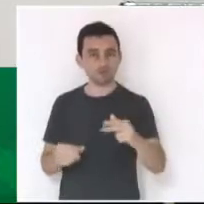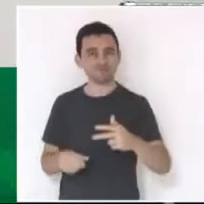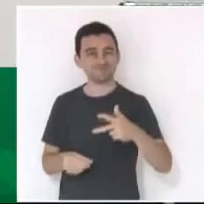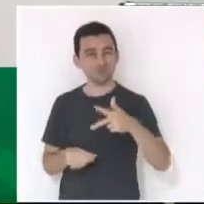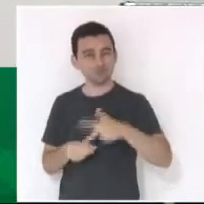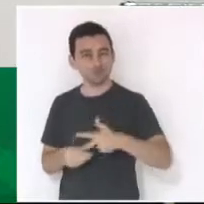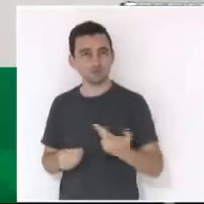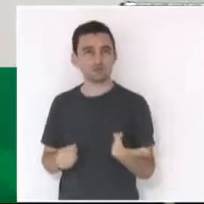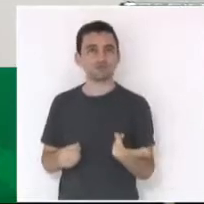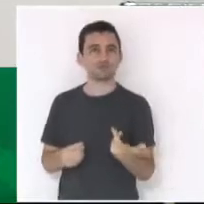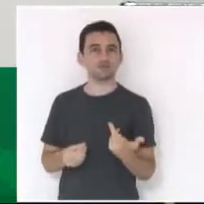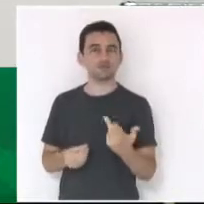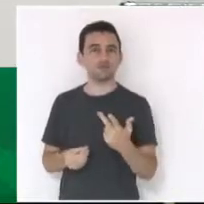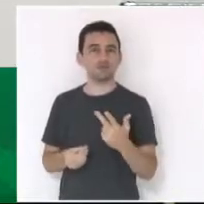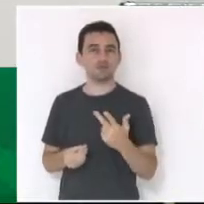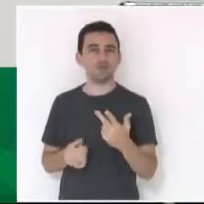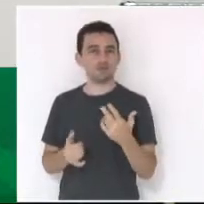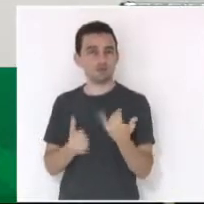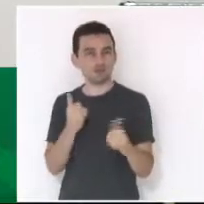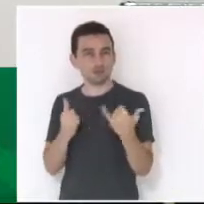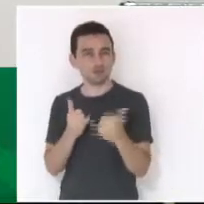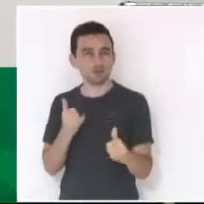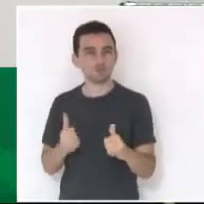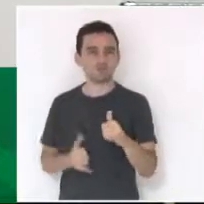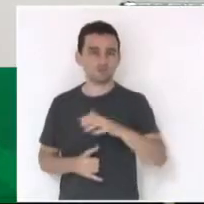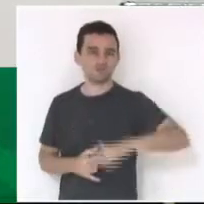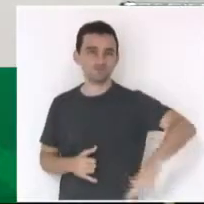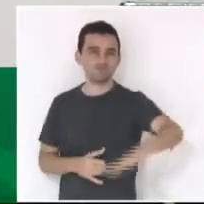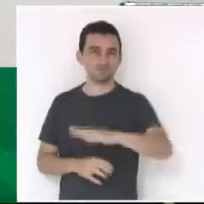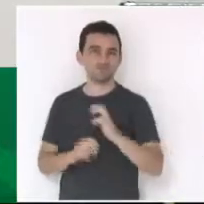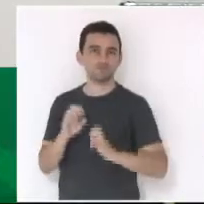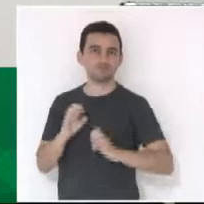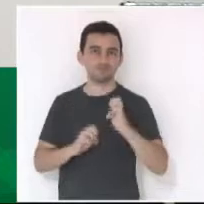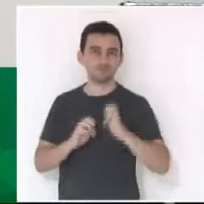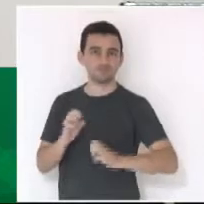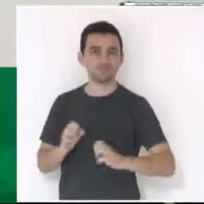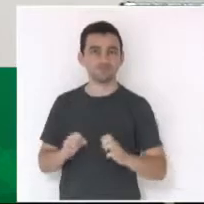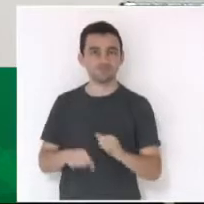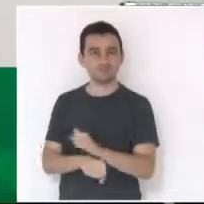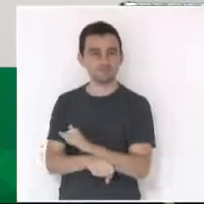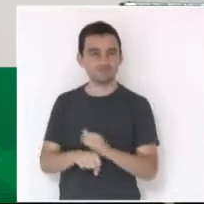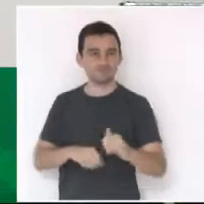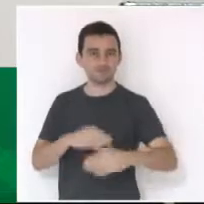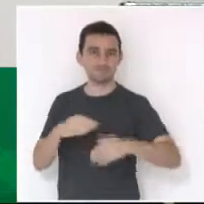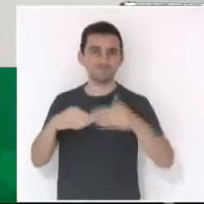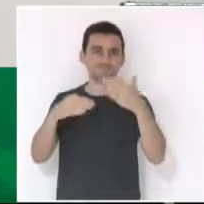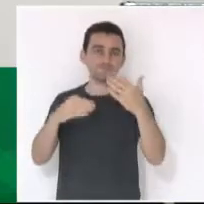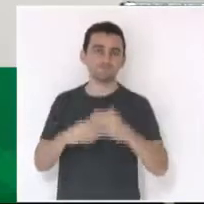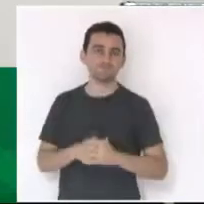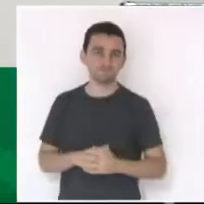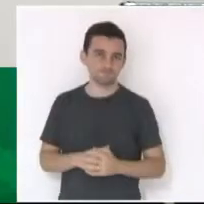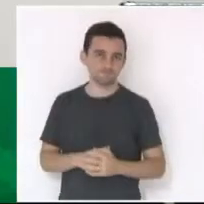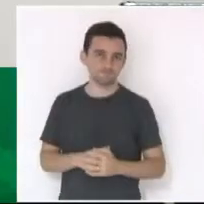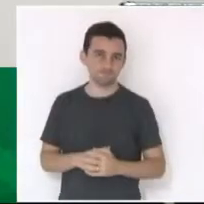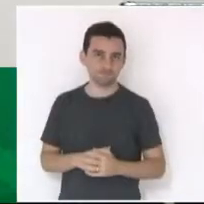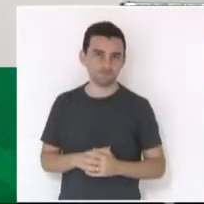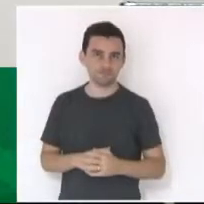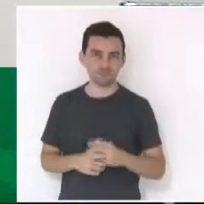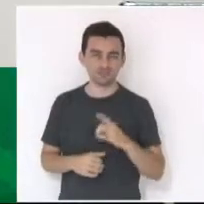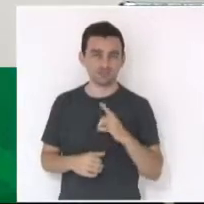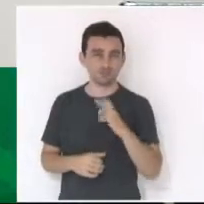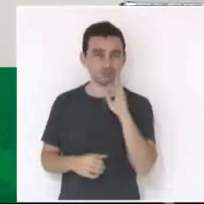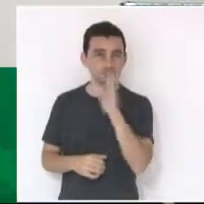e das empresas estratégicas de desenvolvimento e de respostas aos dilemas e desafios